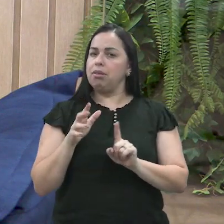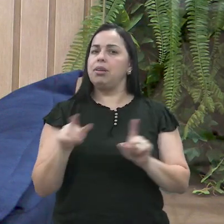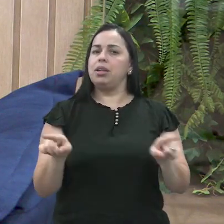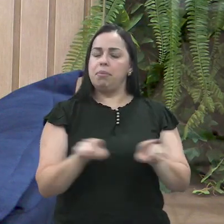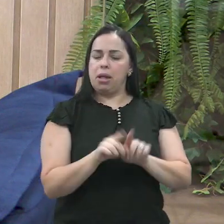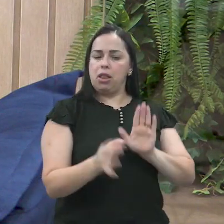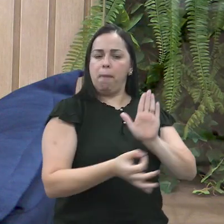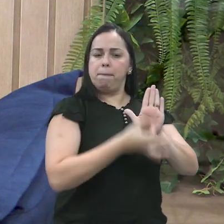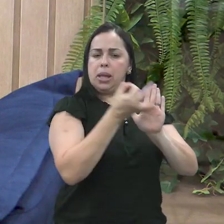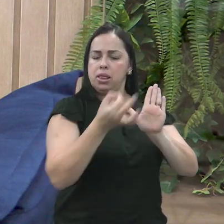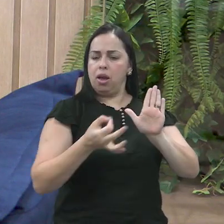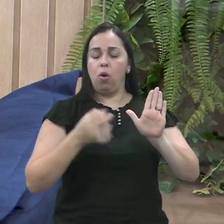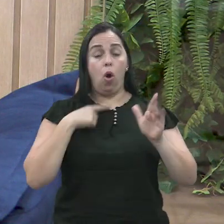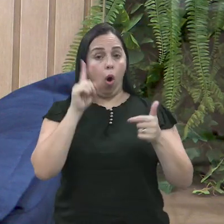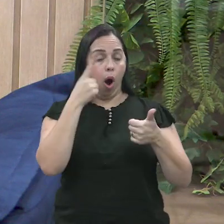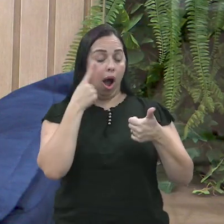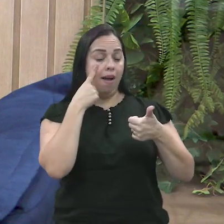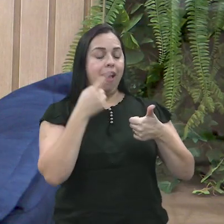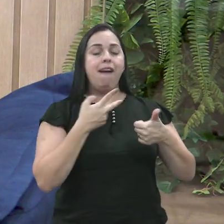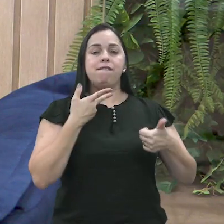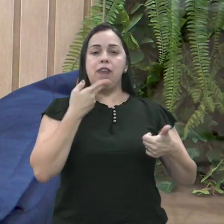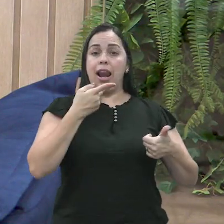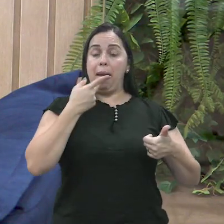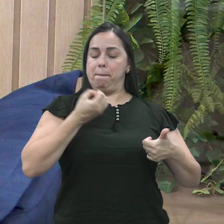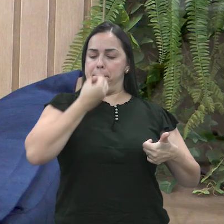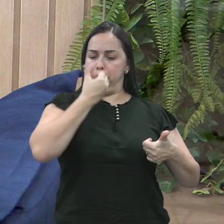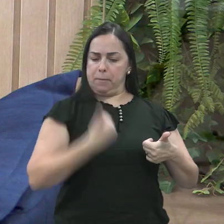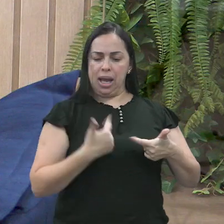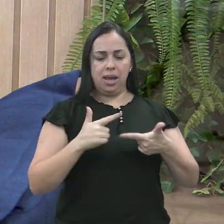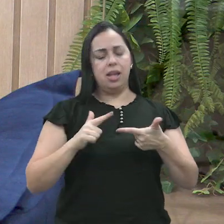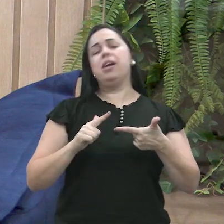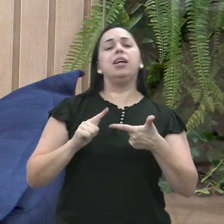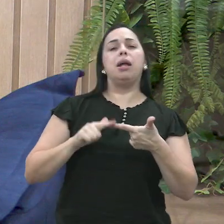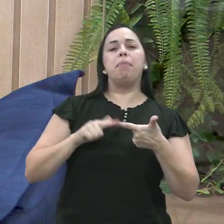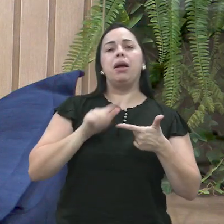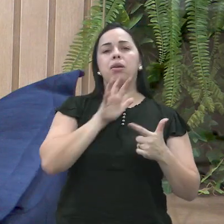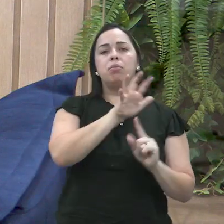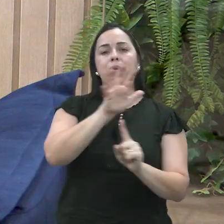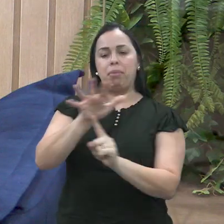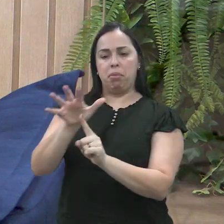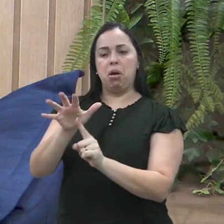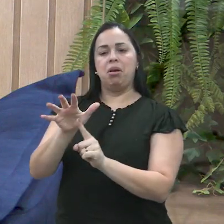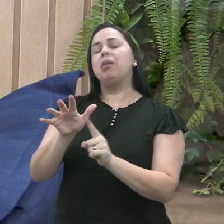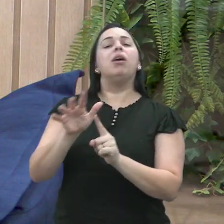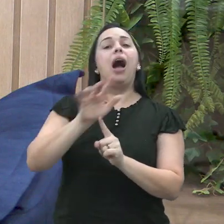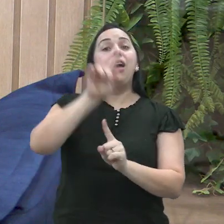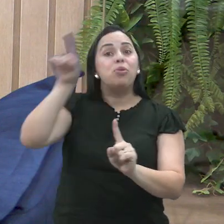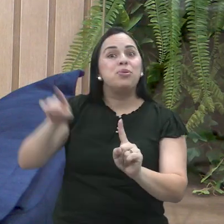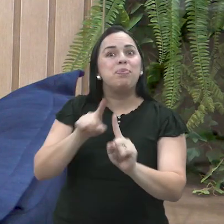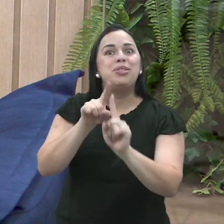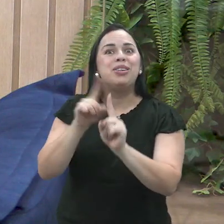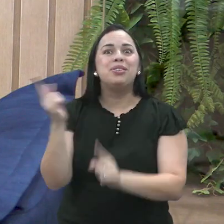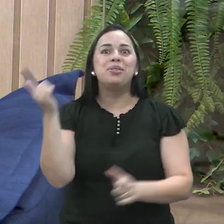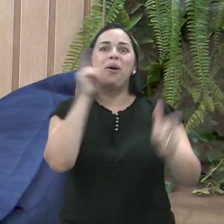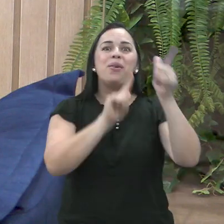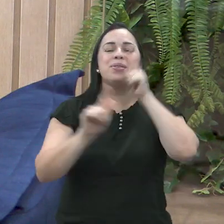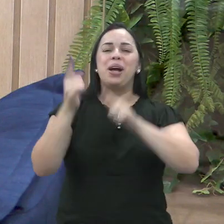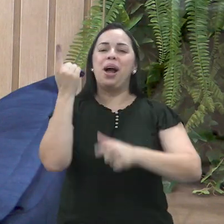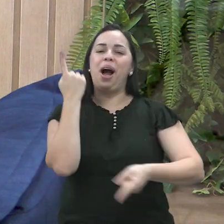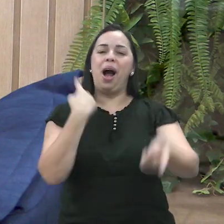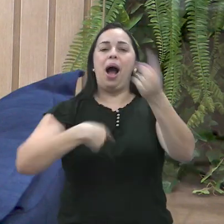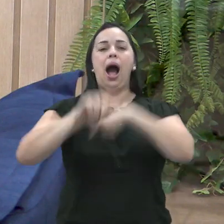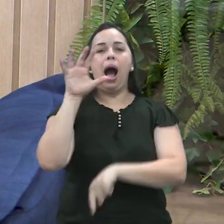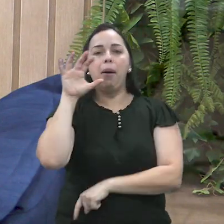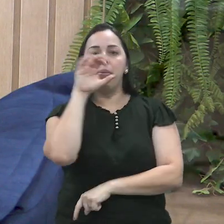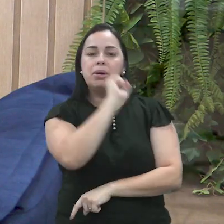seu interlocutor dos seus argumentos. Se a gente junta essas duas coisas, a gente consegue alcançar mais rápido os nossos objetivos. E eu chego